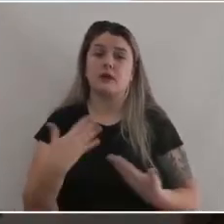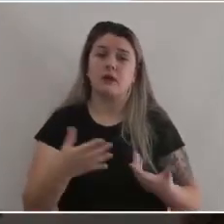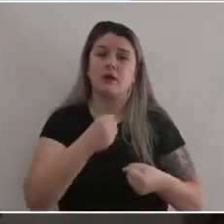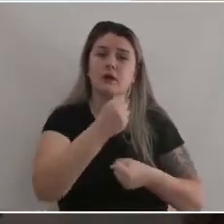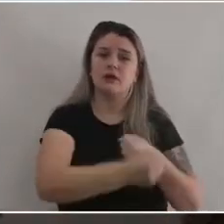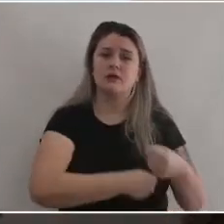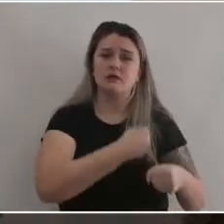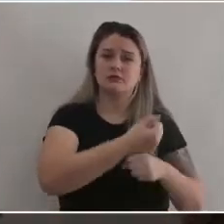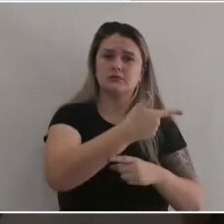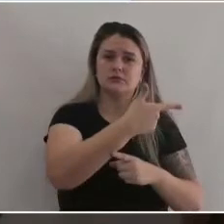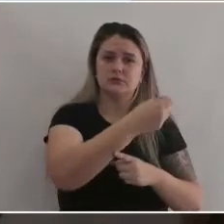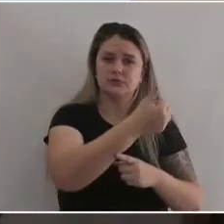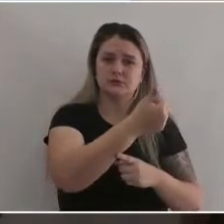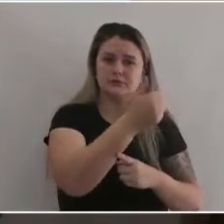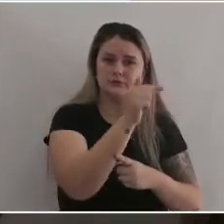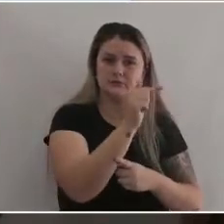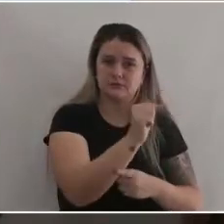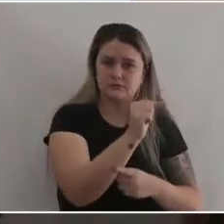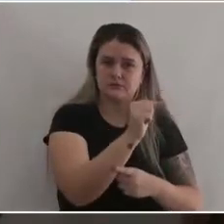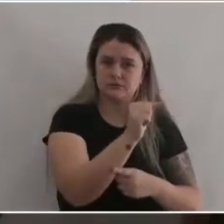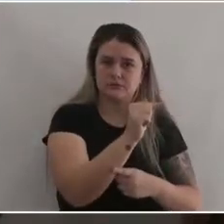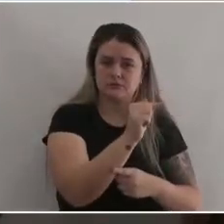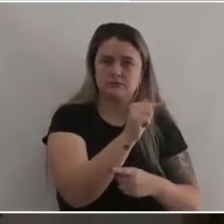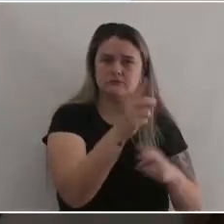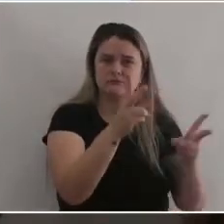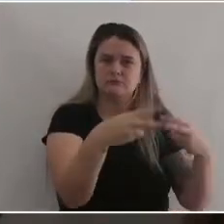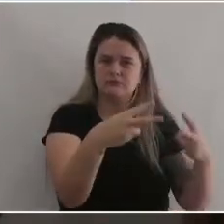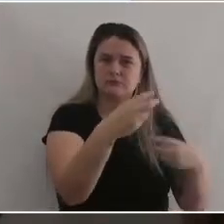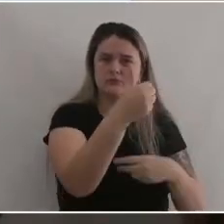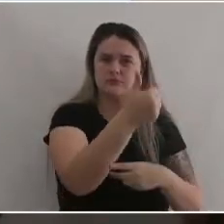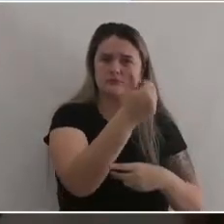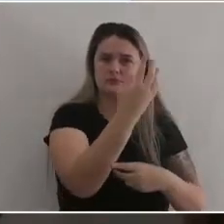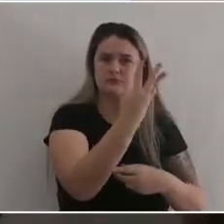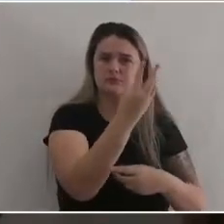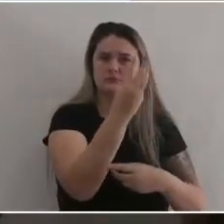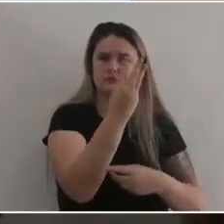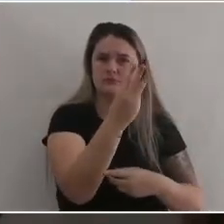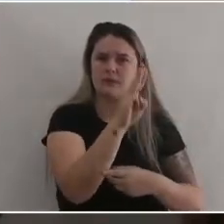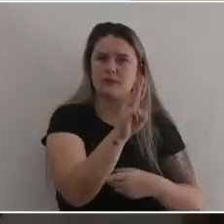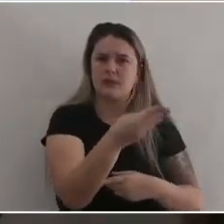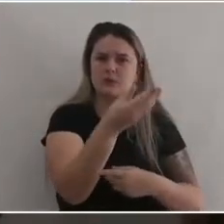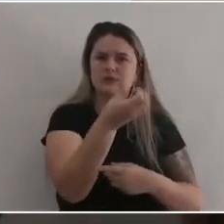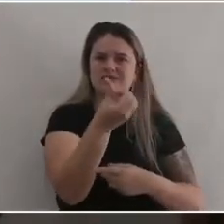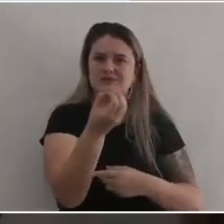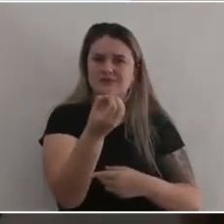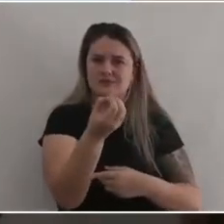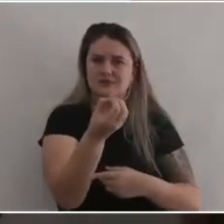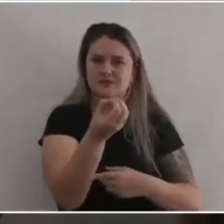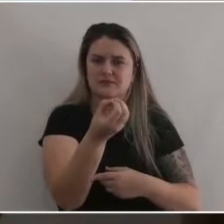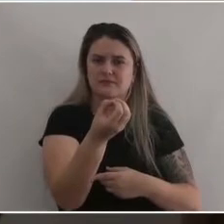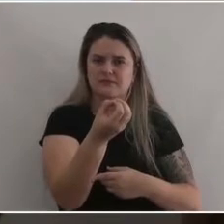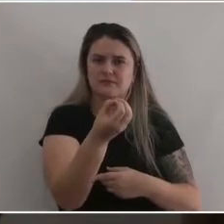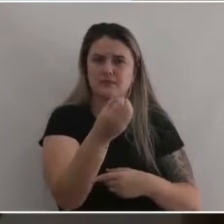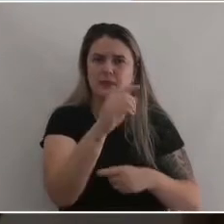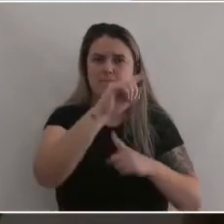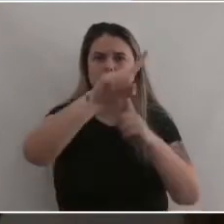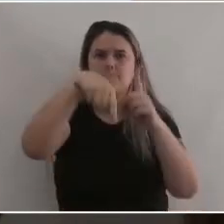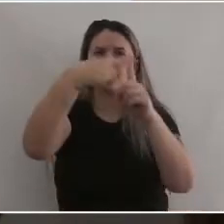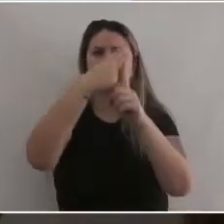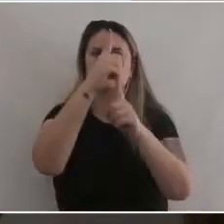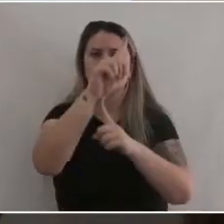de 2017, foi arrecadado 143.060.000. Teve um acréscimo